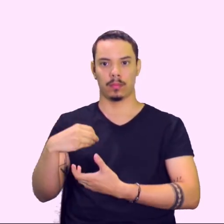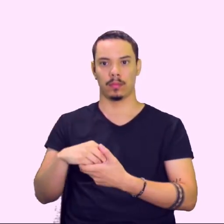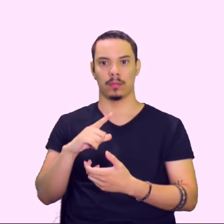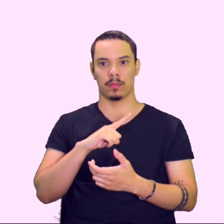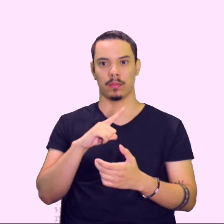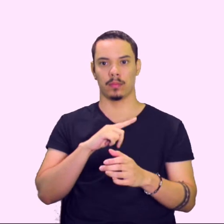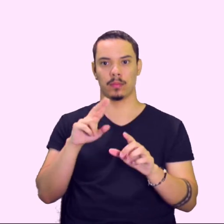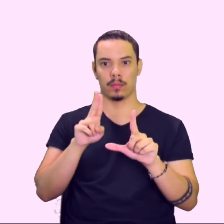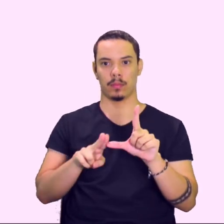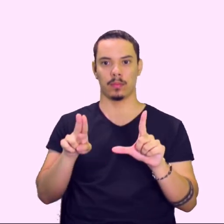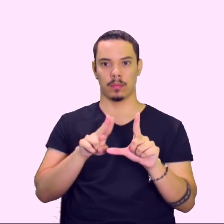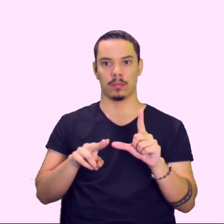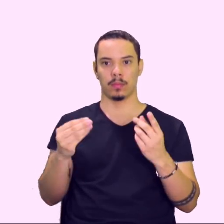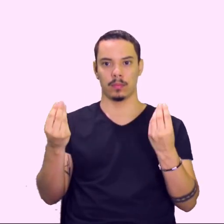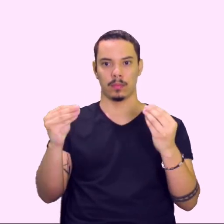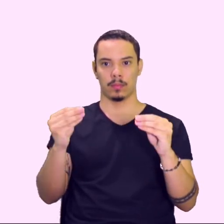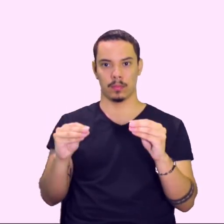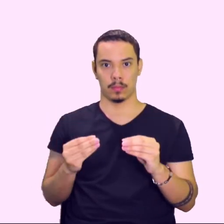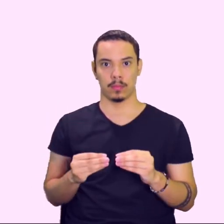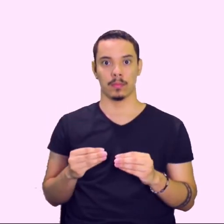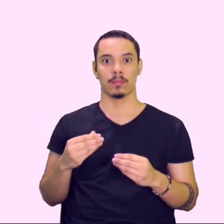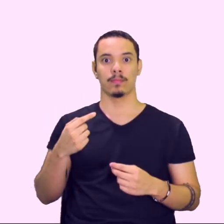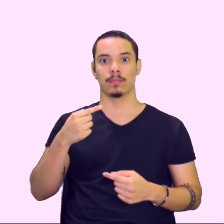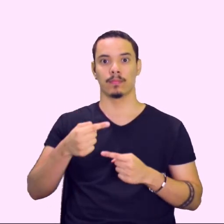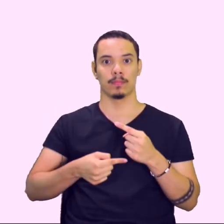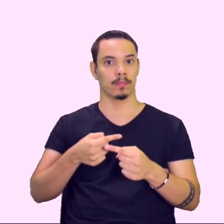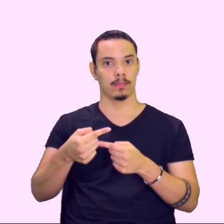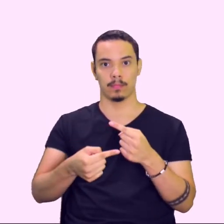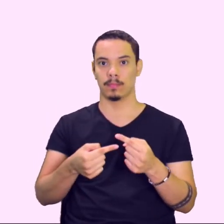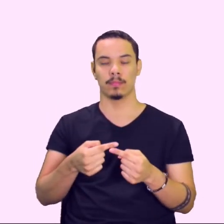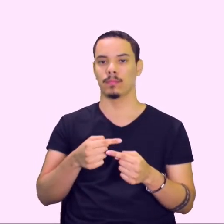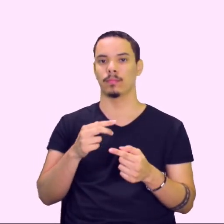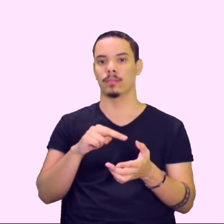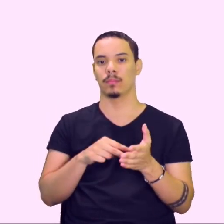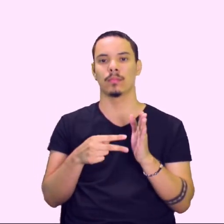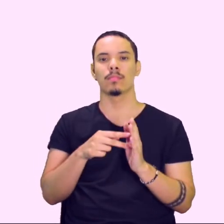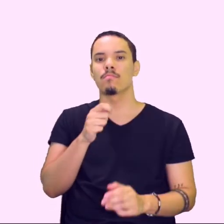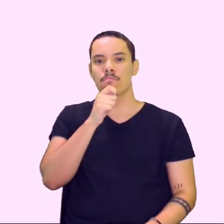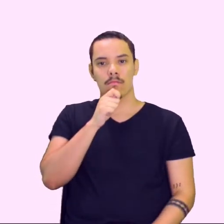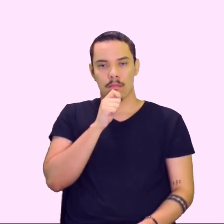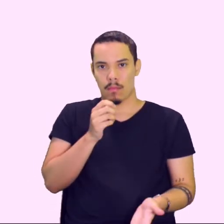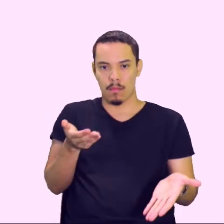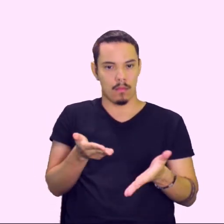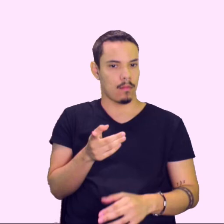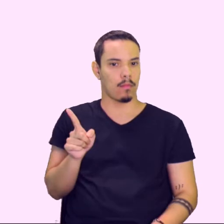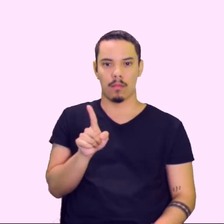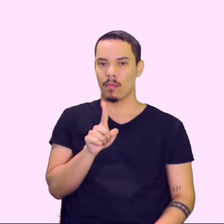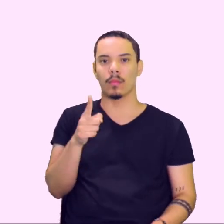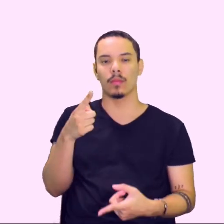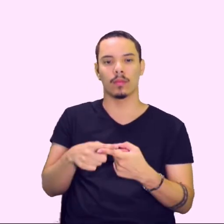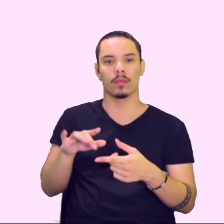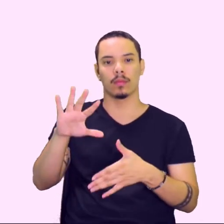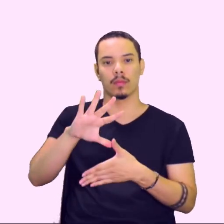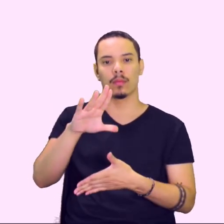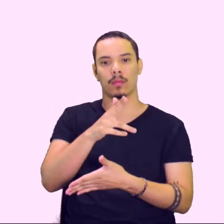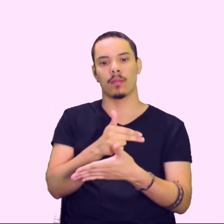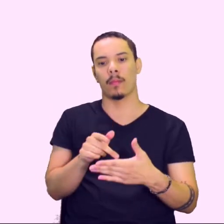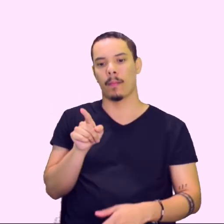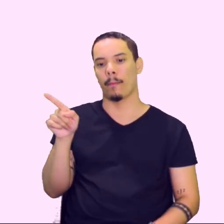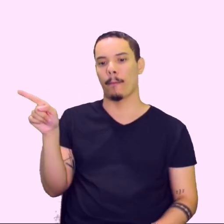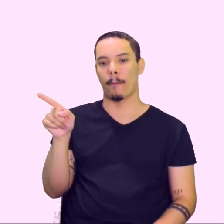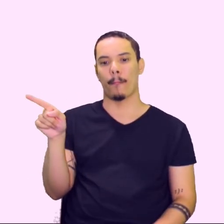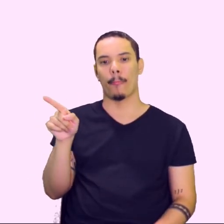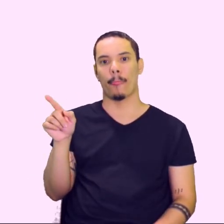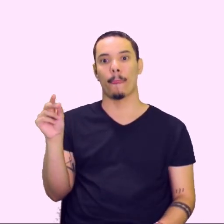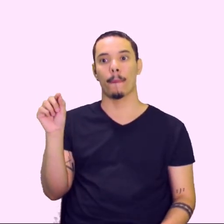em andamento. Essa obra em andamento não quer dizer que esteja em andamento agora, né, professor Jorge? É porque esse mapa aí, ó, a gente trouxe aí